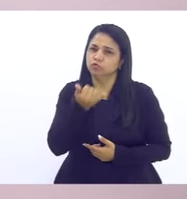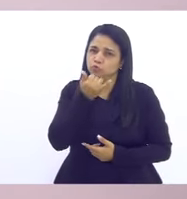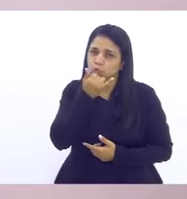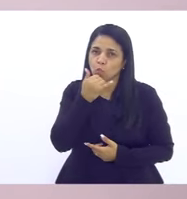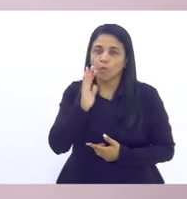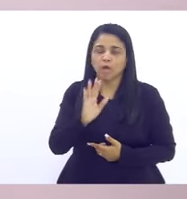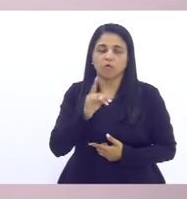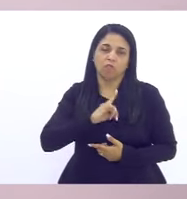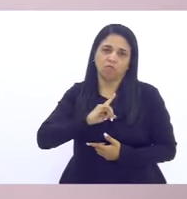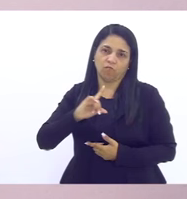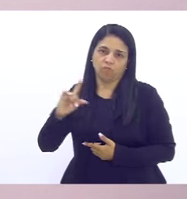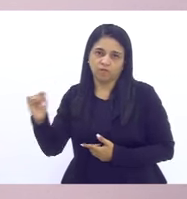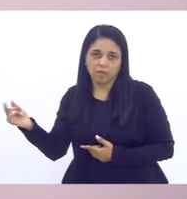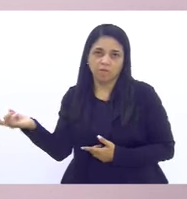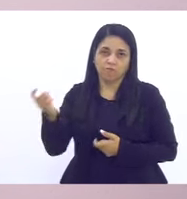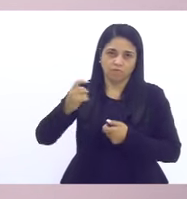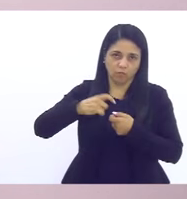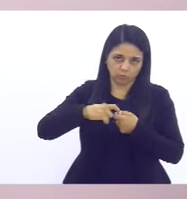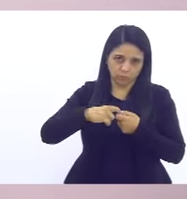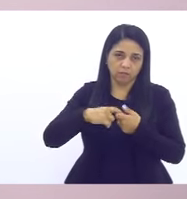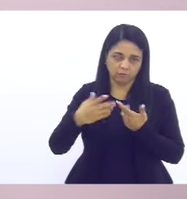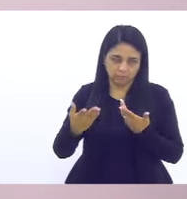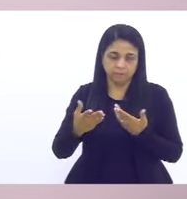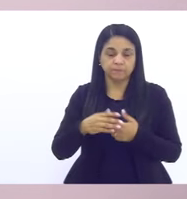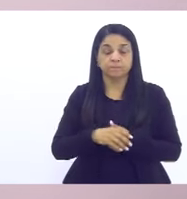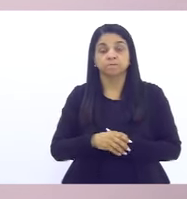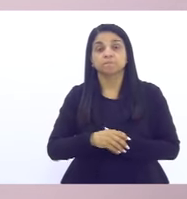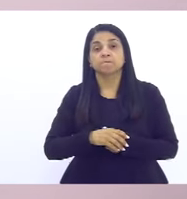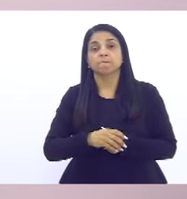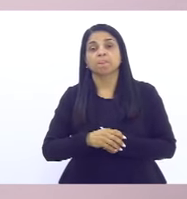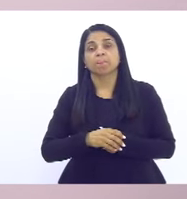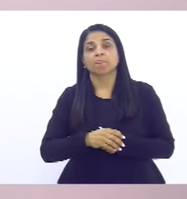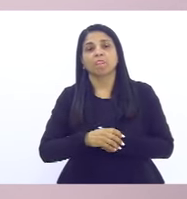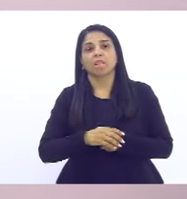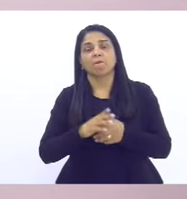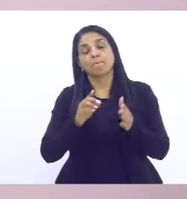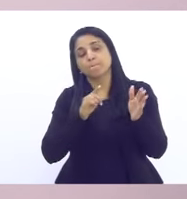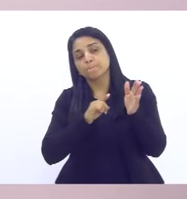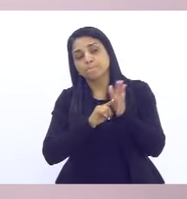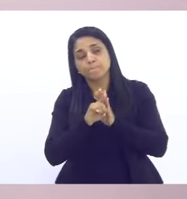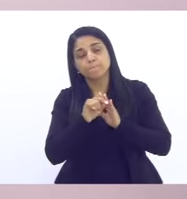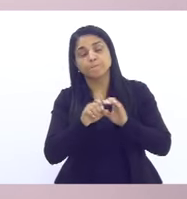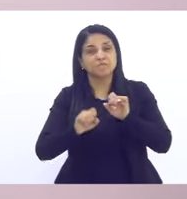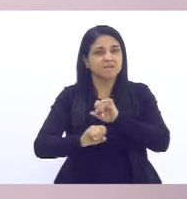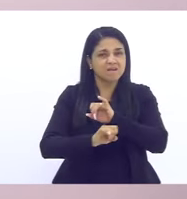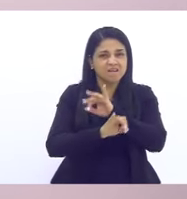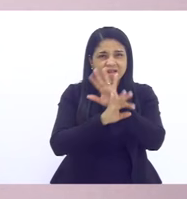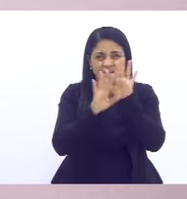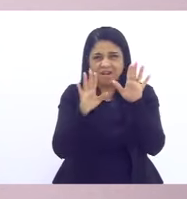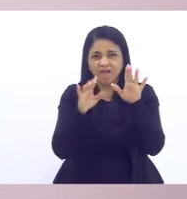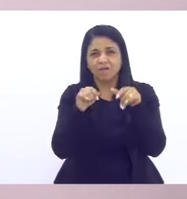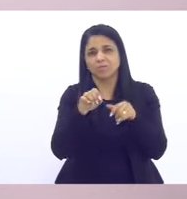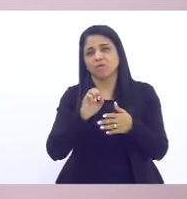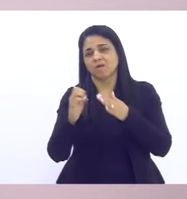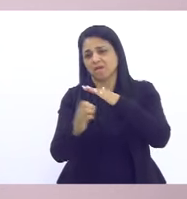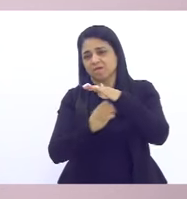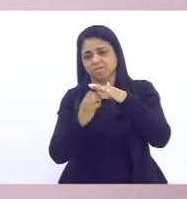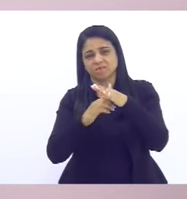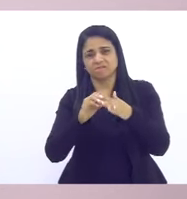reunião e retornar. Mas eu queria que deixasse claro se há realmente a disposição da Enel. Não sei se já foi feito, não lembro o